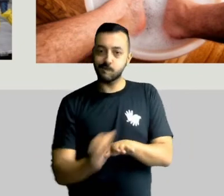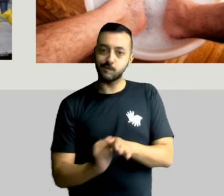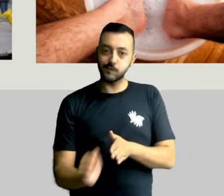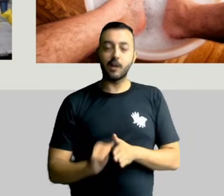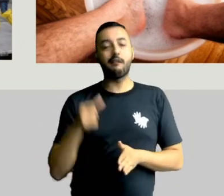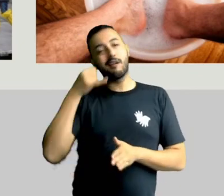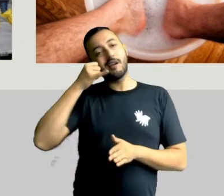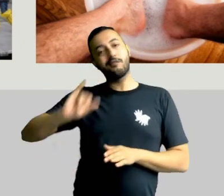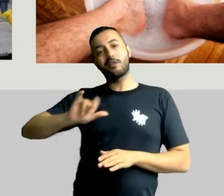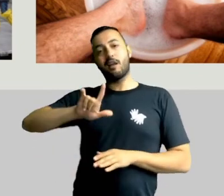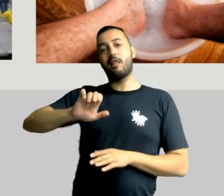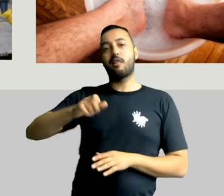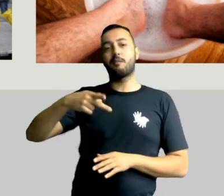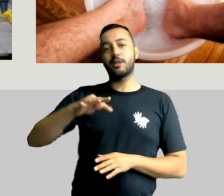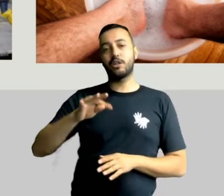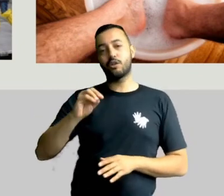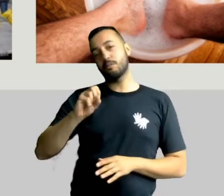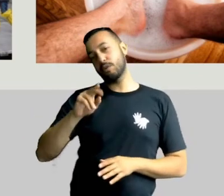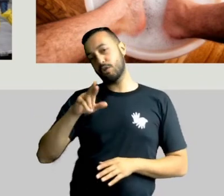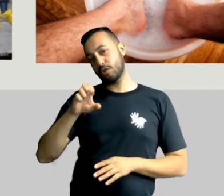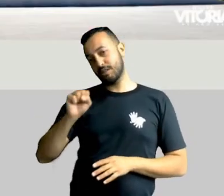se prevenir contra a leptospirose.